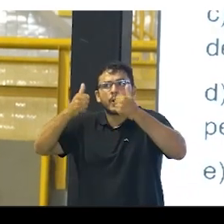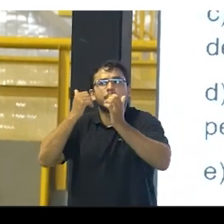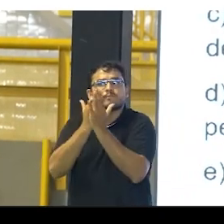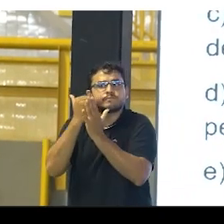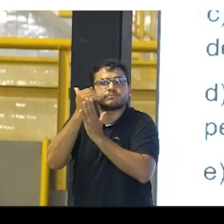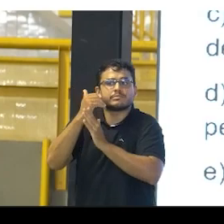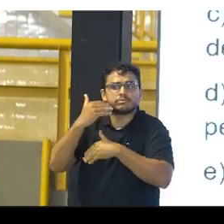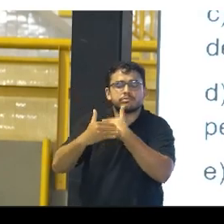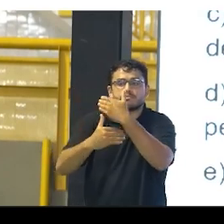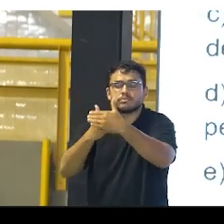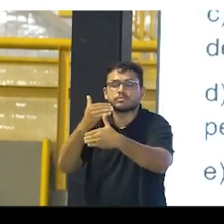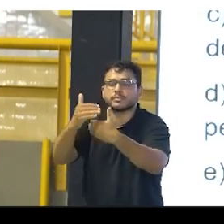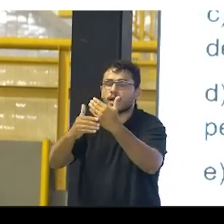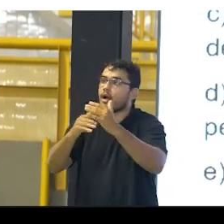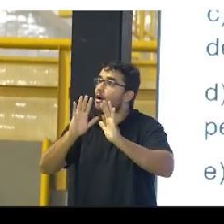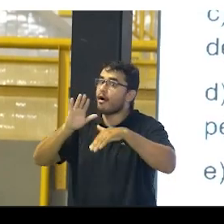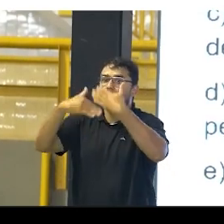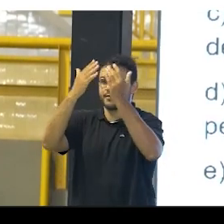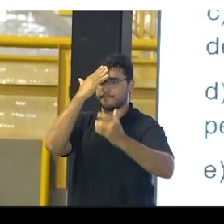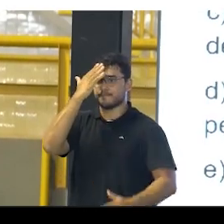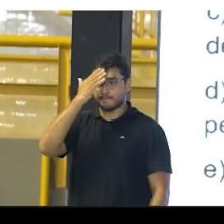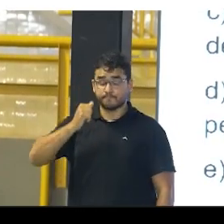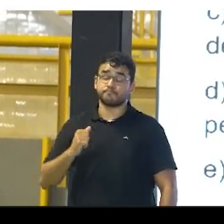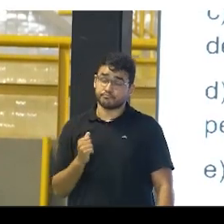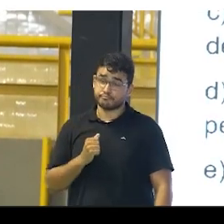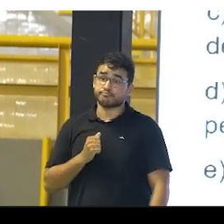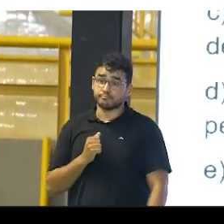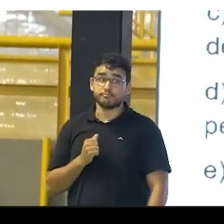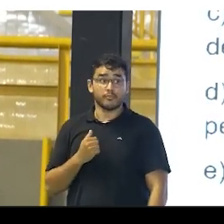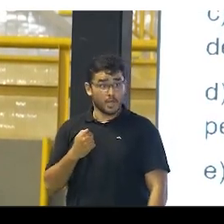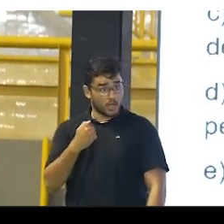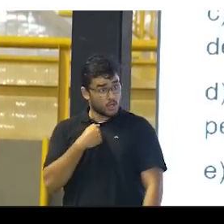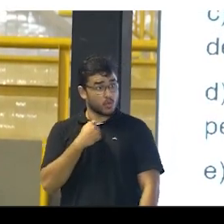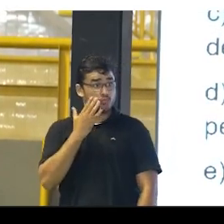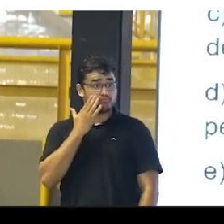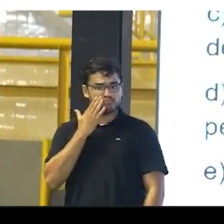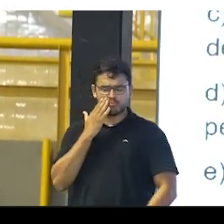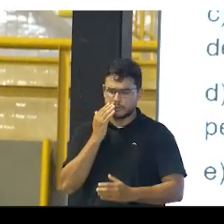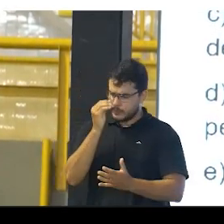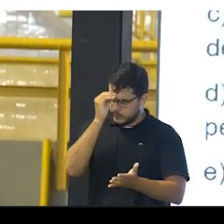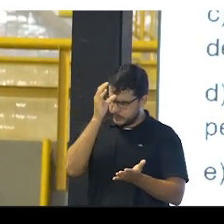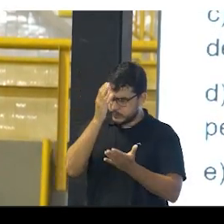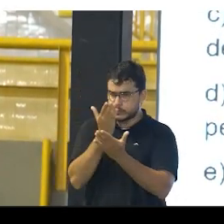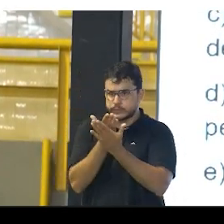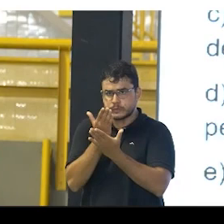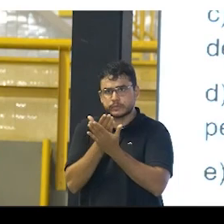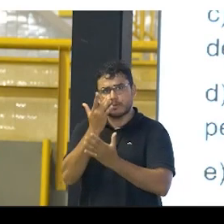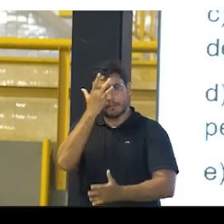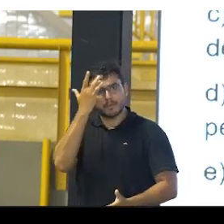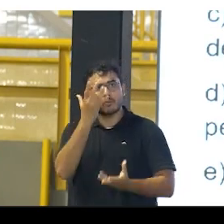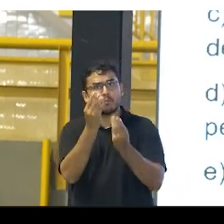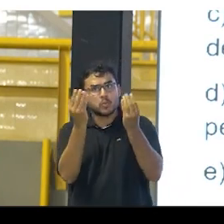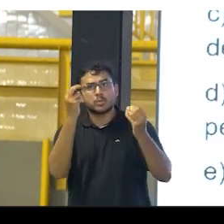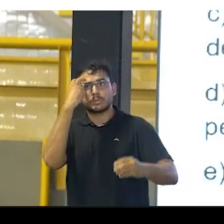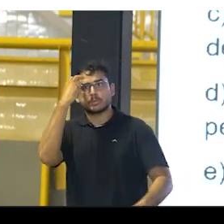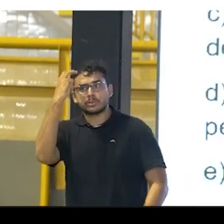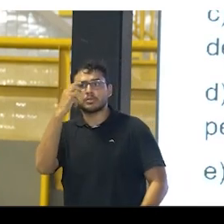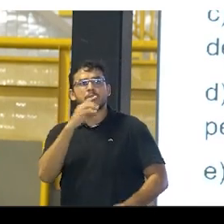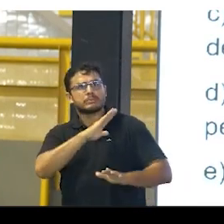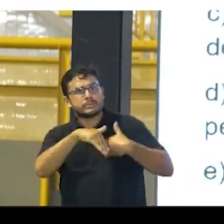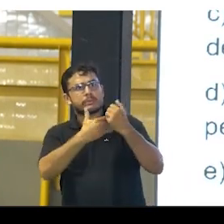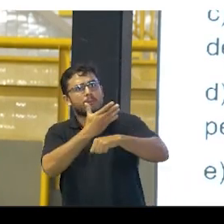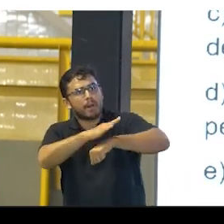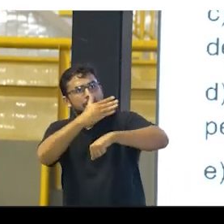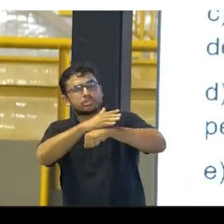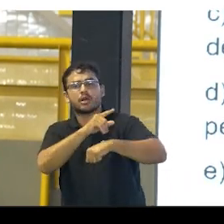mesmas palavras, é muito bonito. Eu me espelho nas pessoas que são muito, e tem muitas muito mais inteligentes e sábias do que